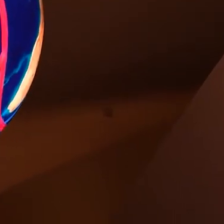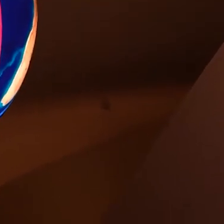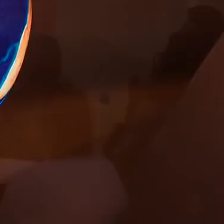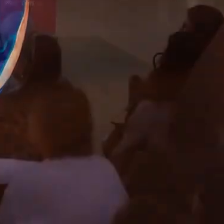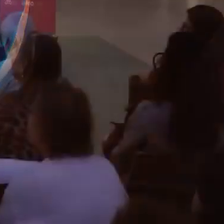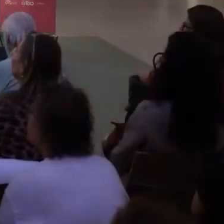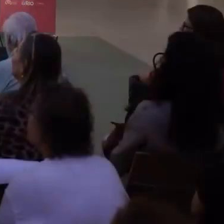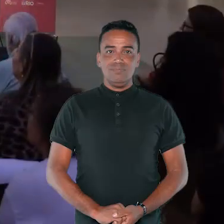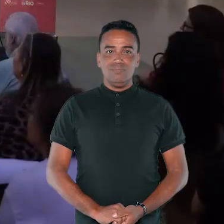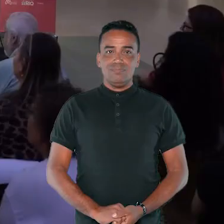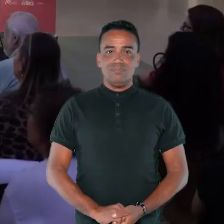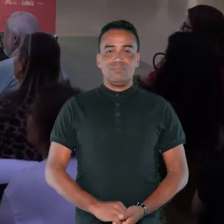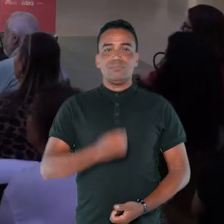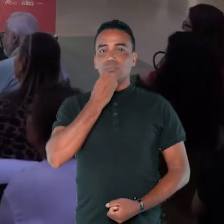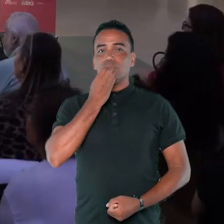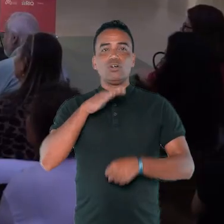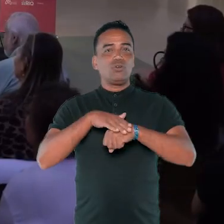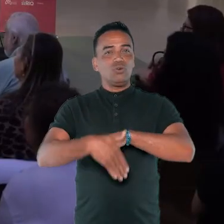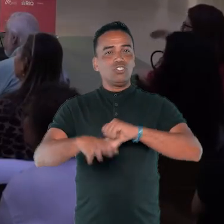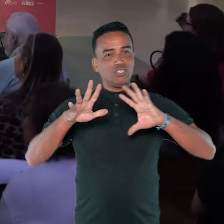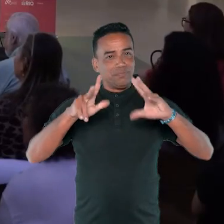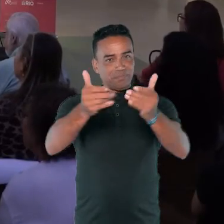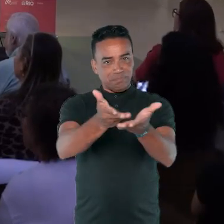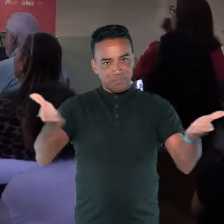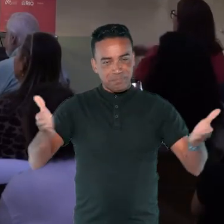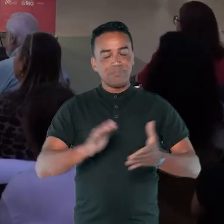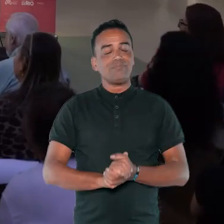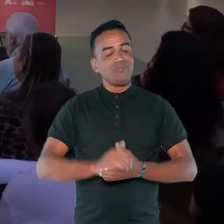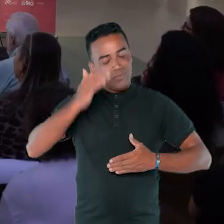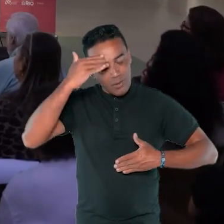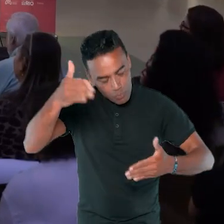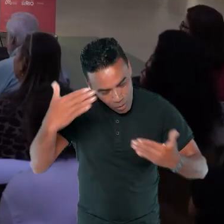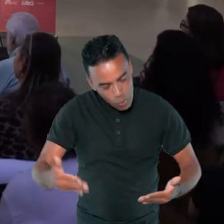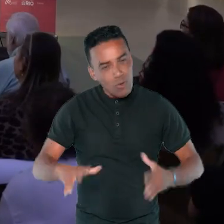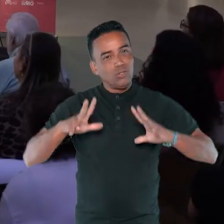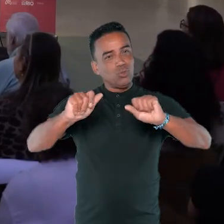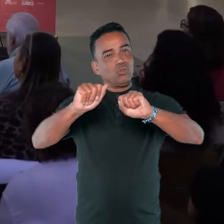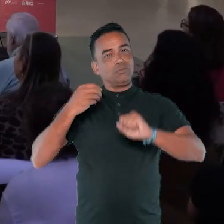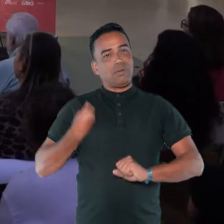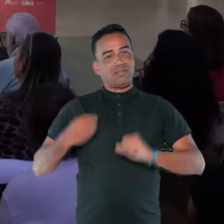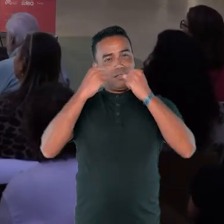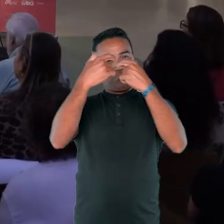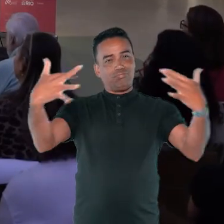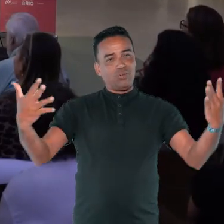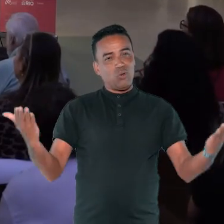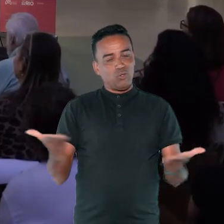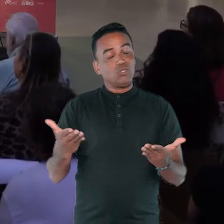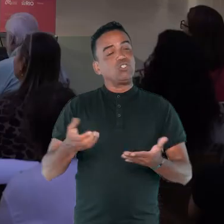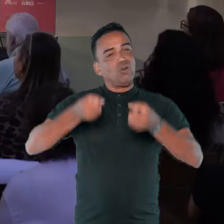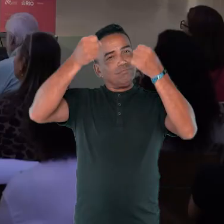plateia. No palco foram dispostas de maneira centralizada 3 cadeiras intercaladas por 2 mesinhas que carregam copos com